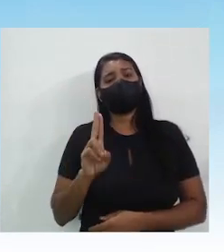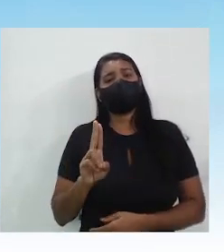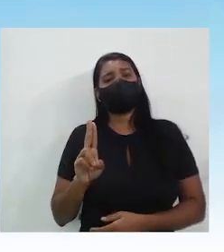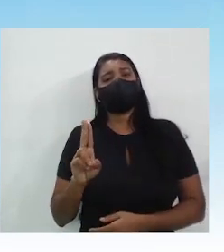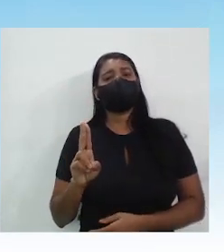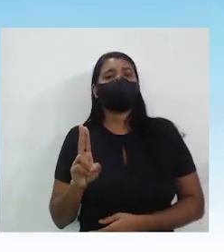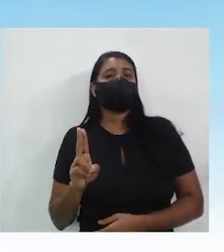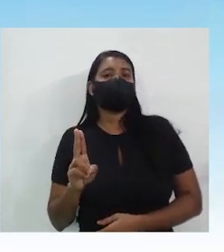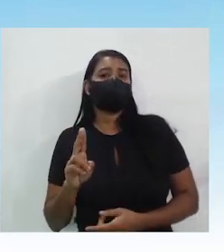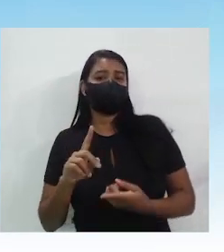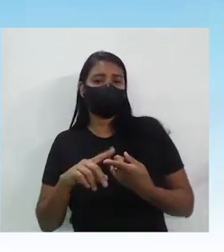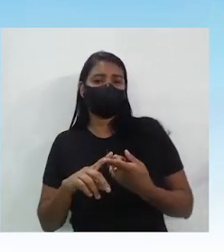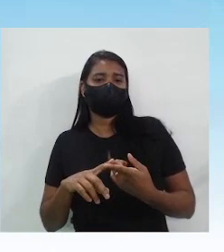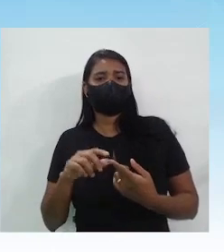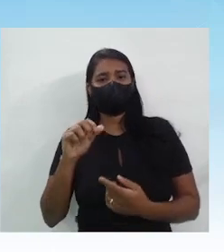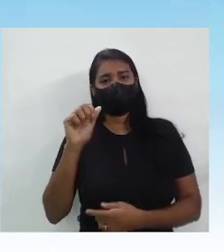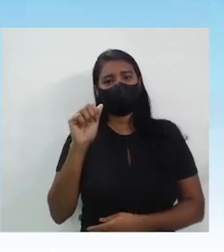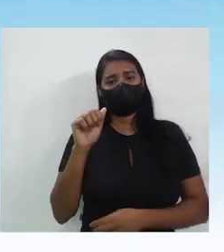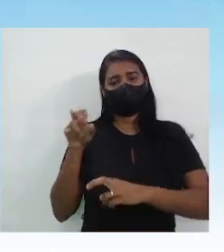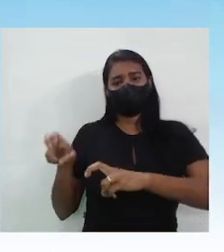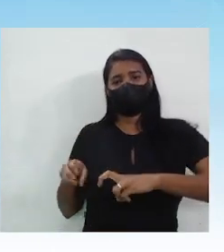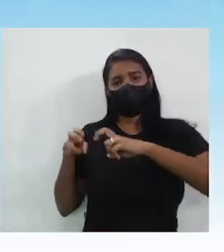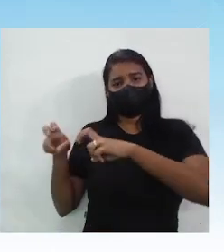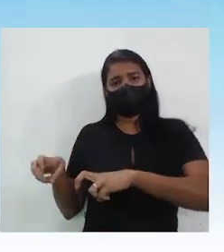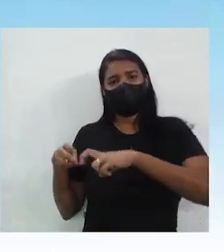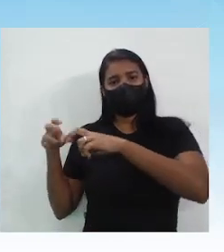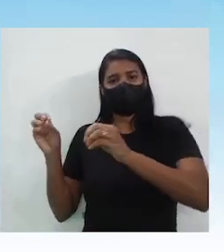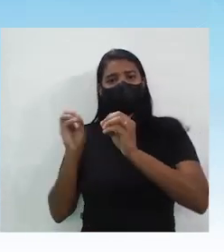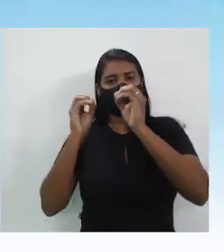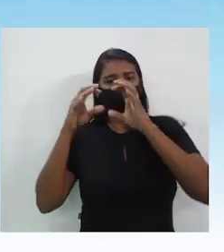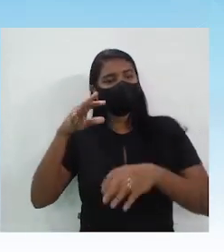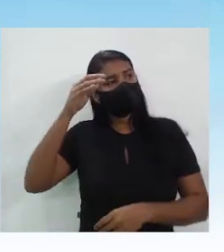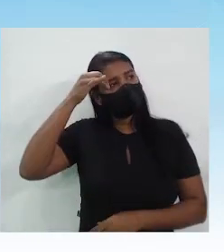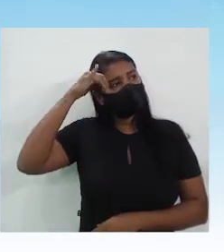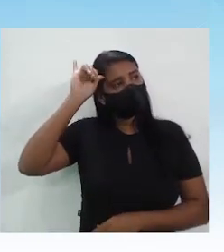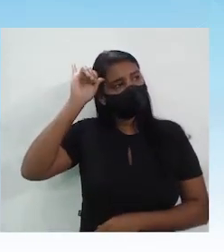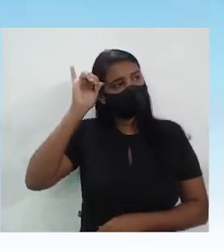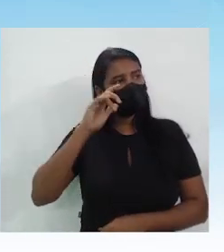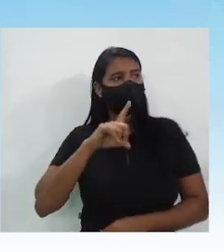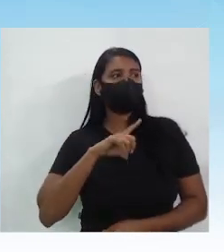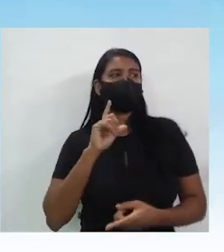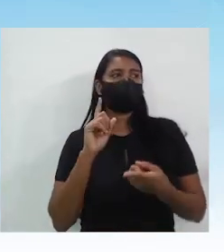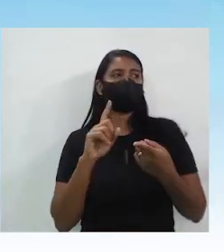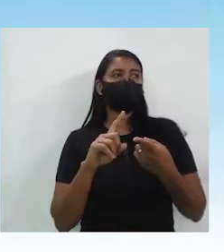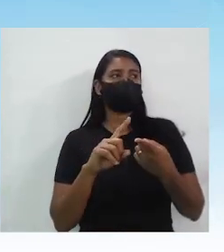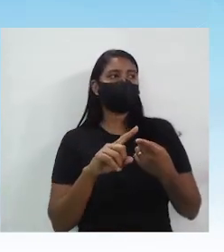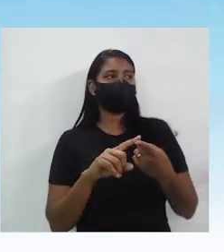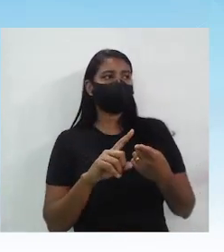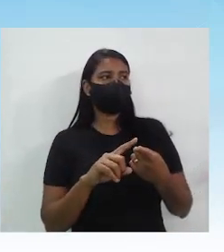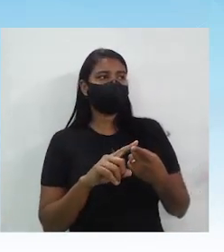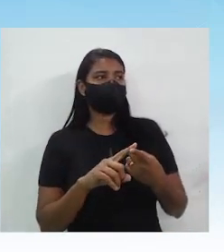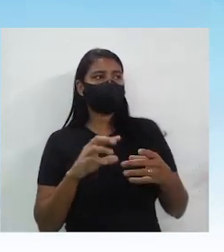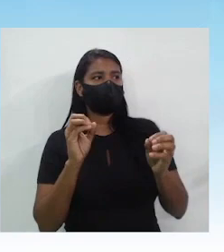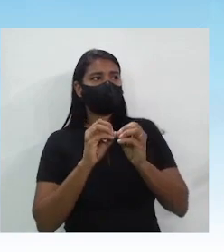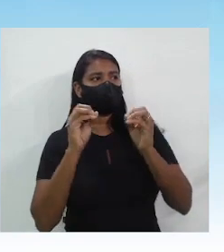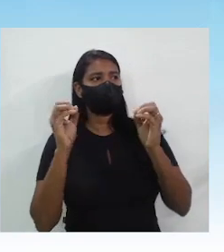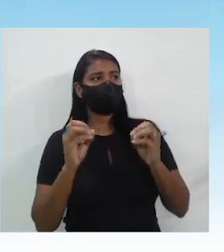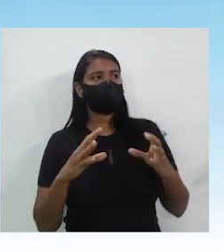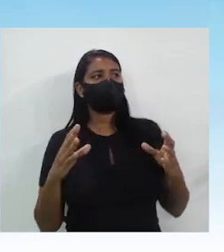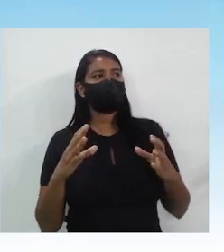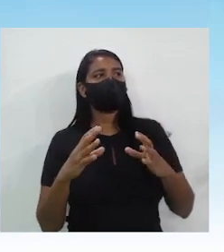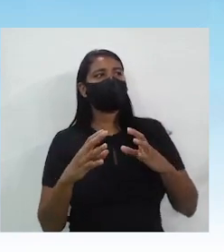do terreno, como a agricultura e a criação de gado. Temos também uma criação